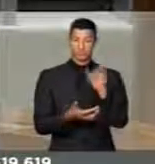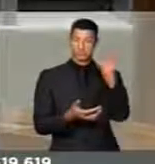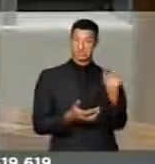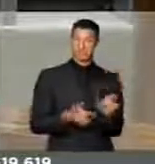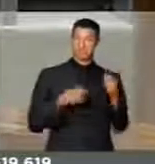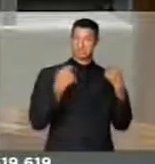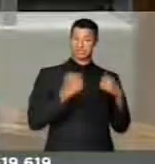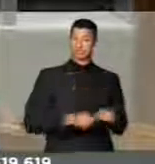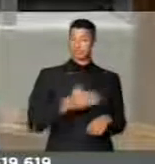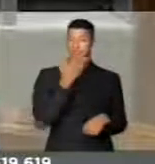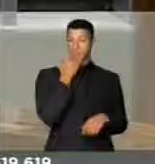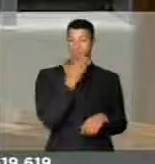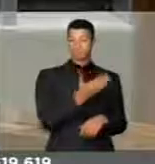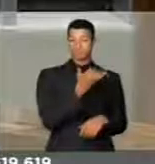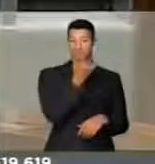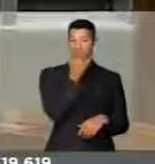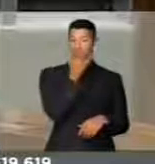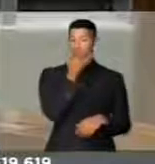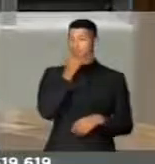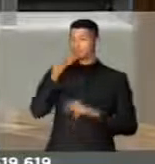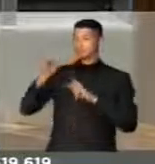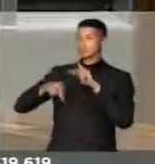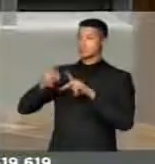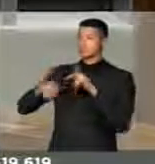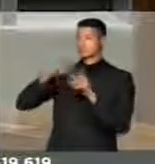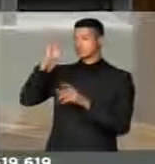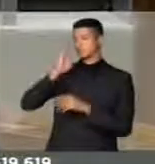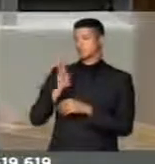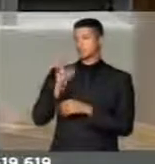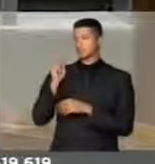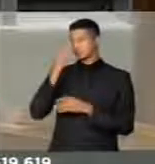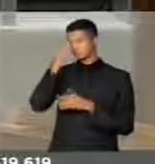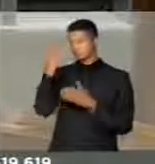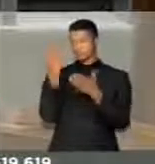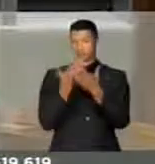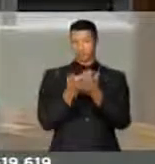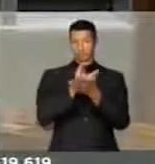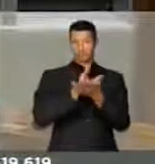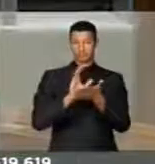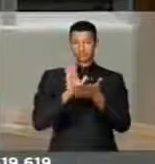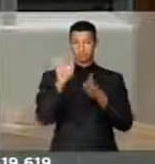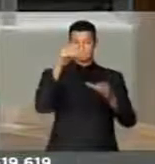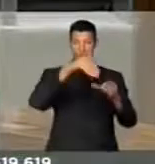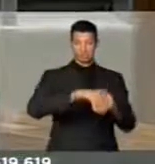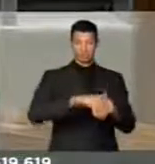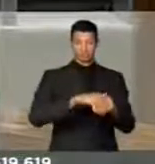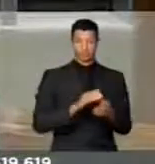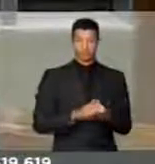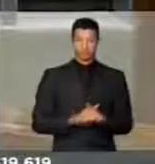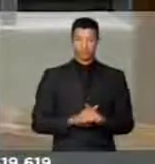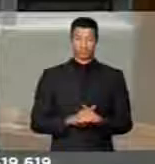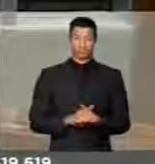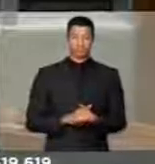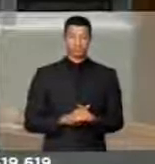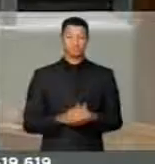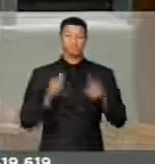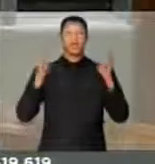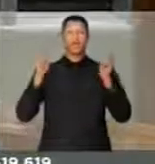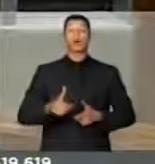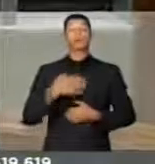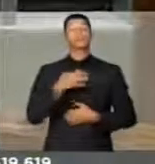deveriam pedir perdão ao povo brasileiro que confiou, deu um voto de confiança. Cadê o